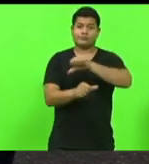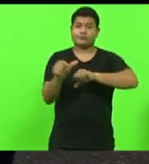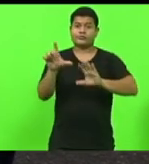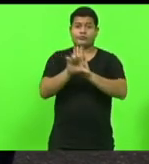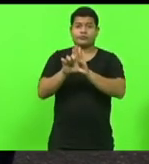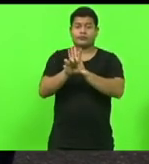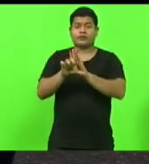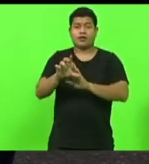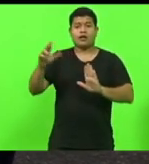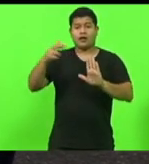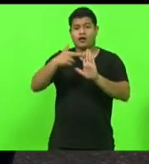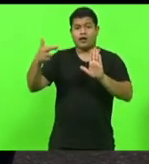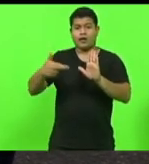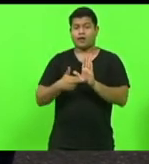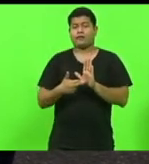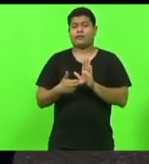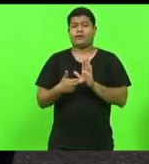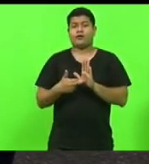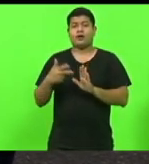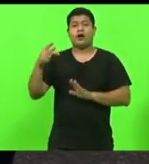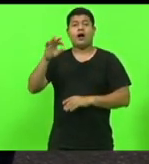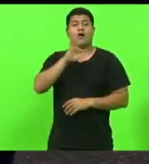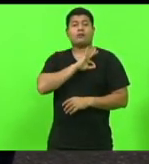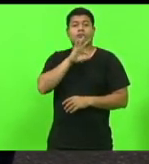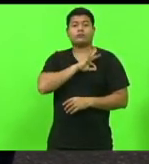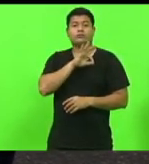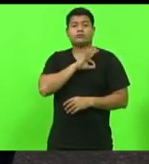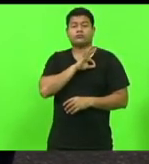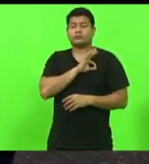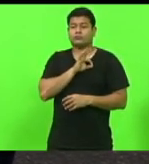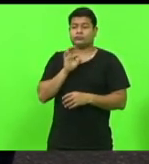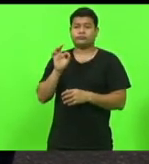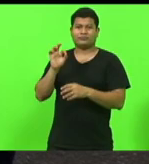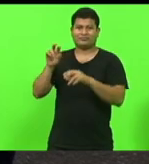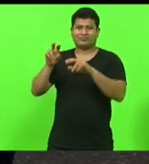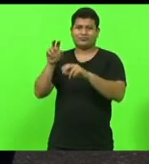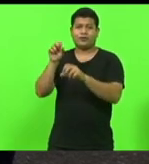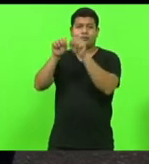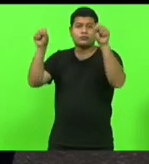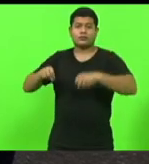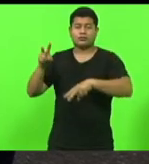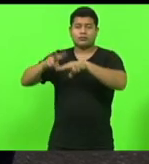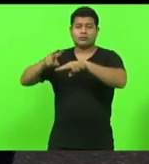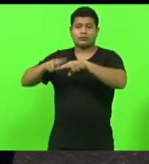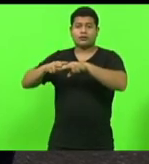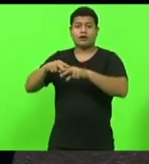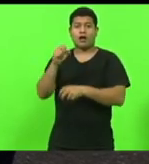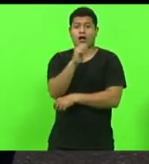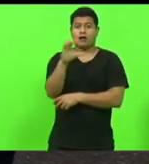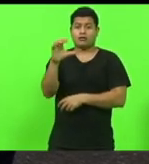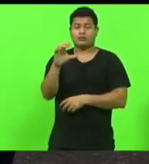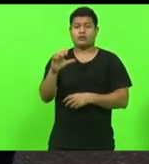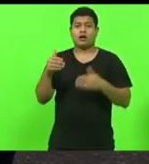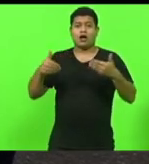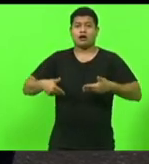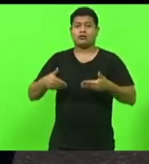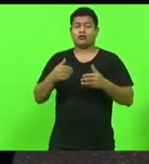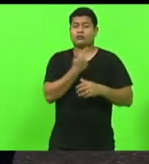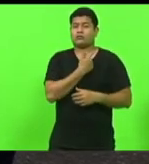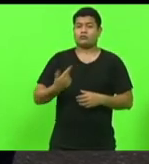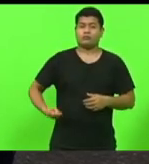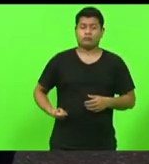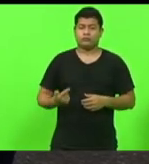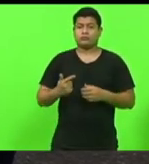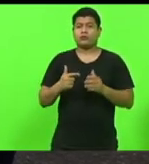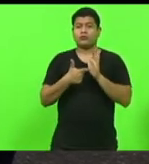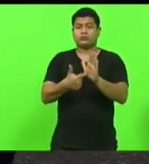regulamentarmos a Polícia Penal de Santa Catarina. O Executivo catarinense apresenta aqui, perante esta Casa,